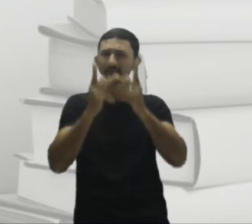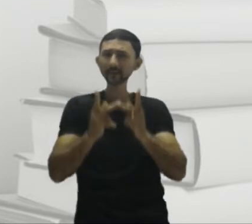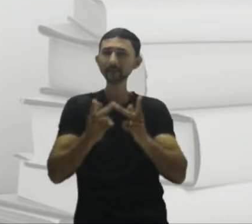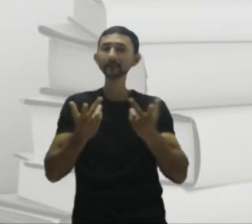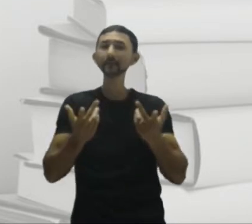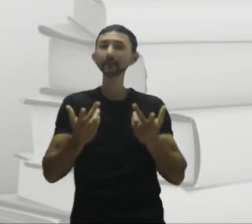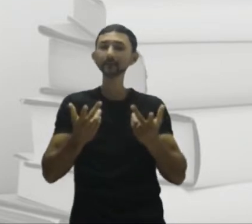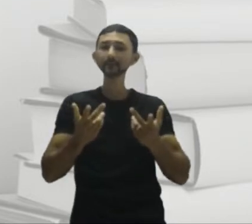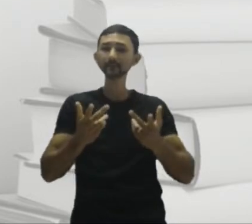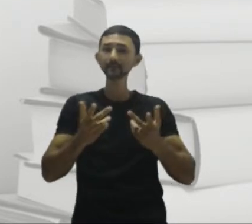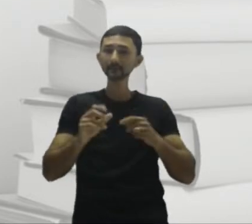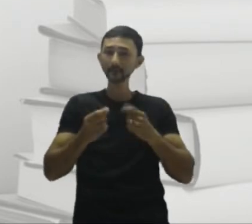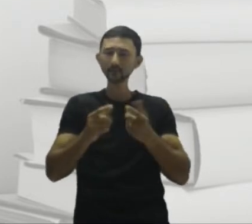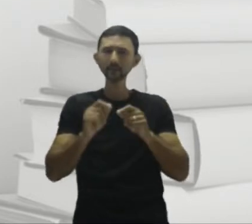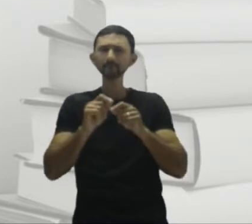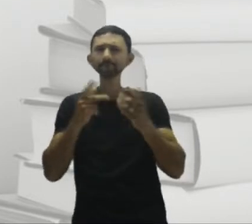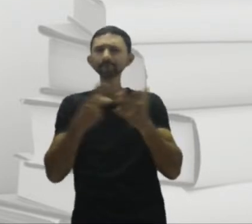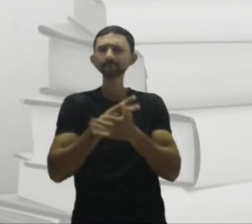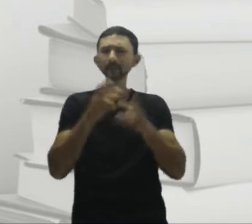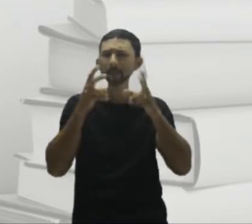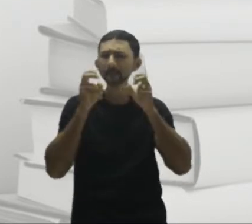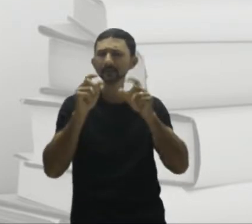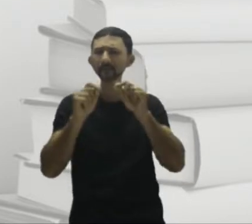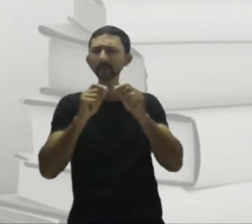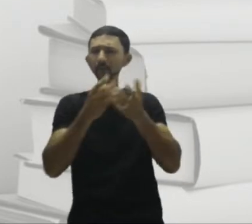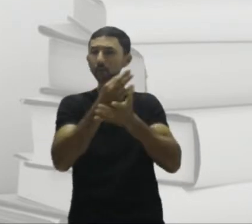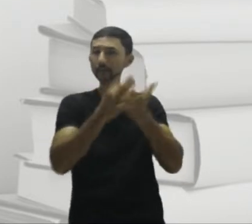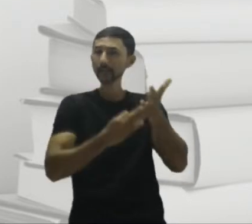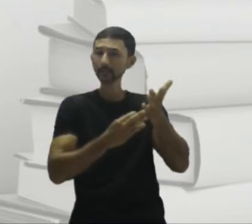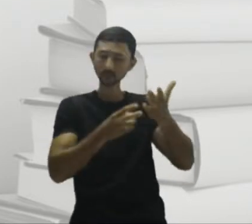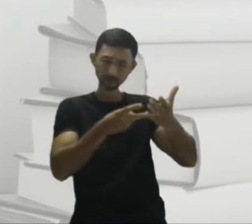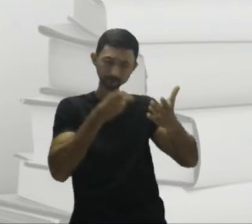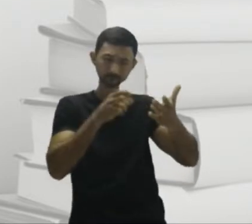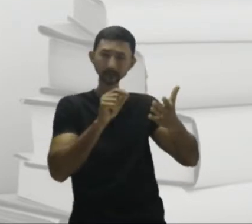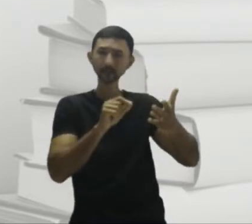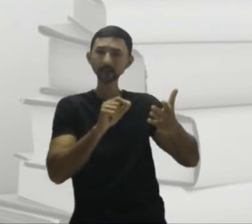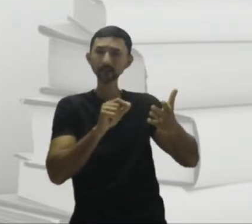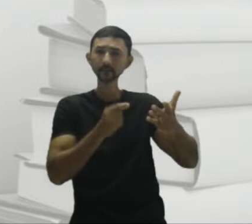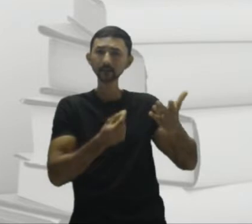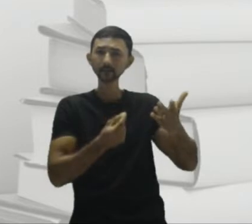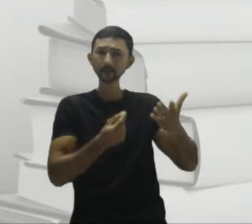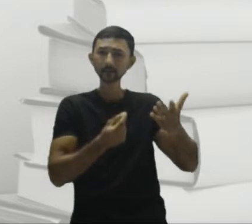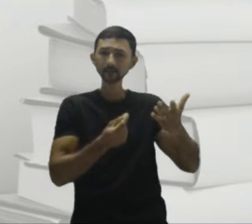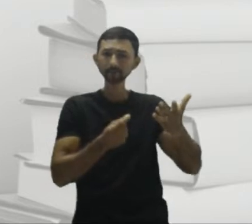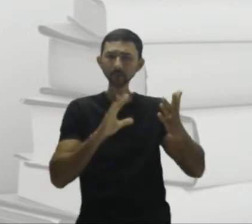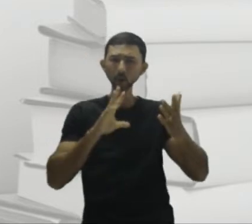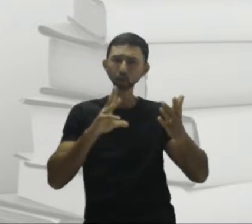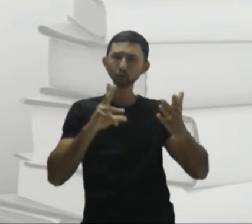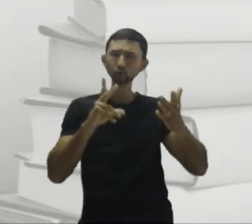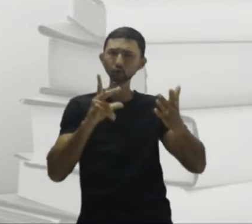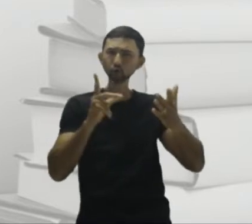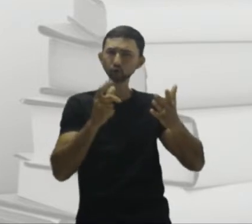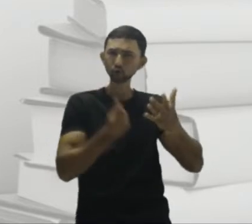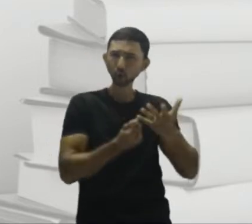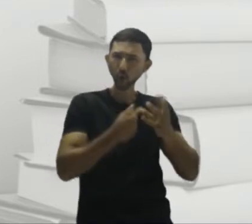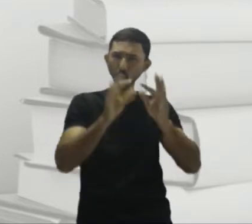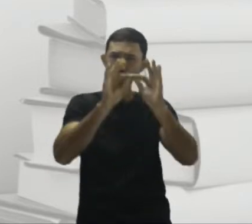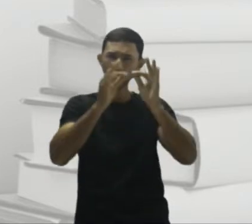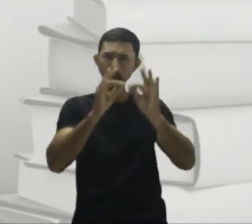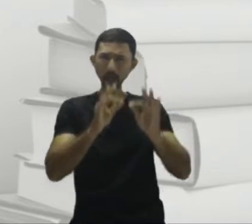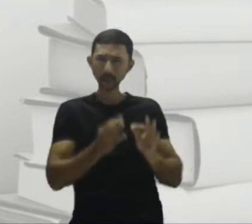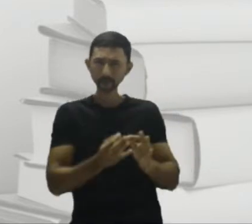aqui, então, o que nós podemos ver, certo, é que nós temos todos os